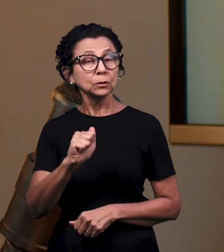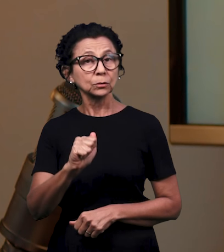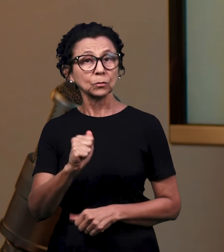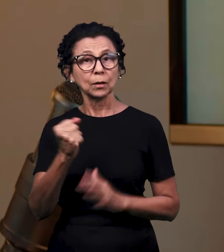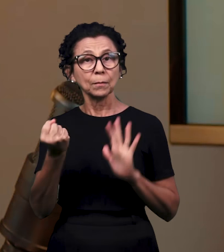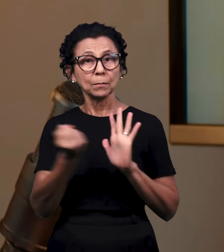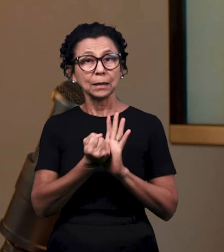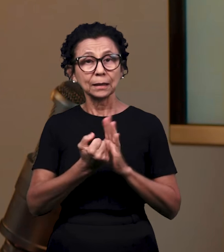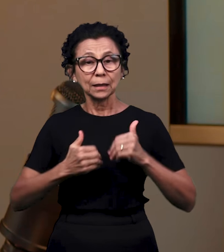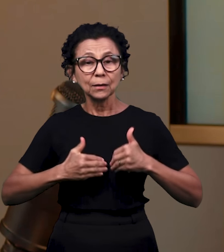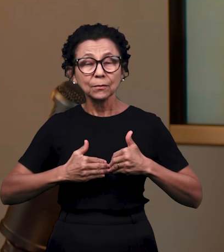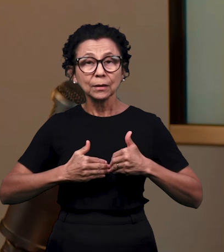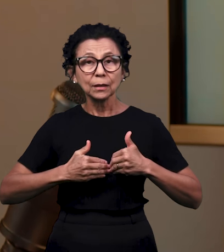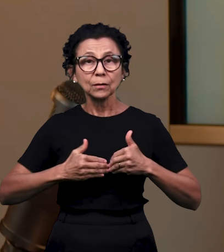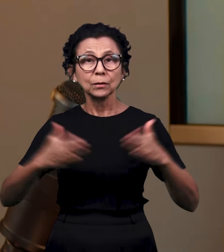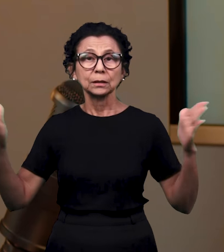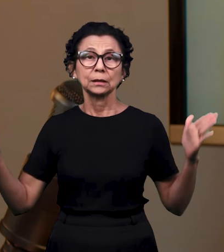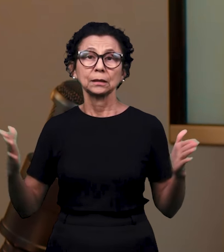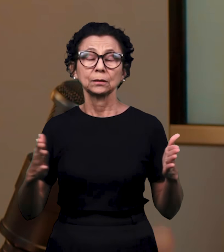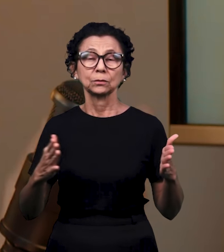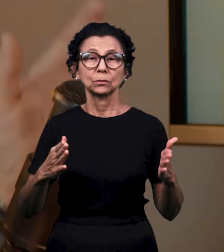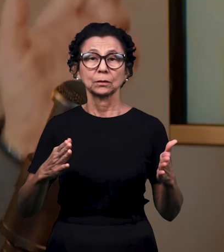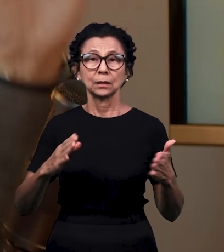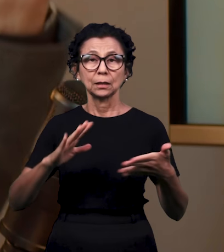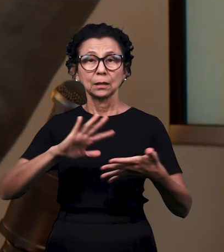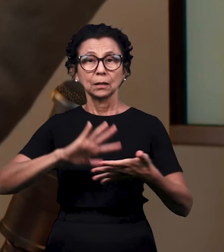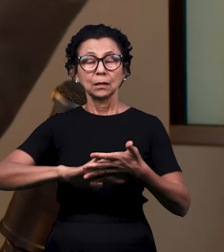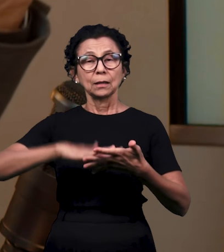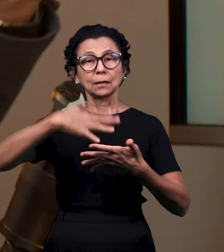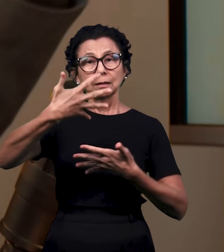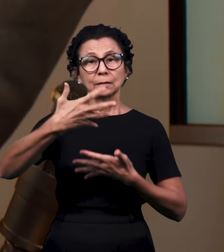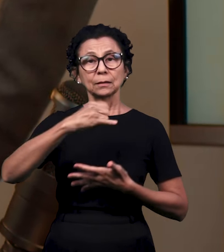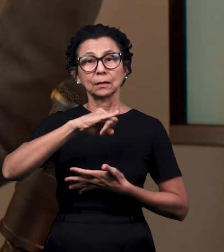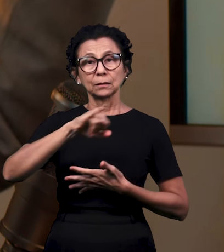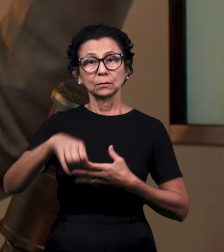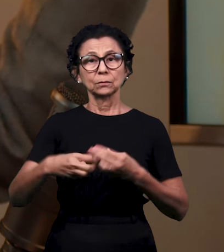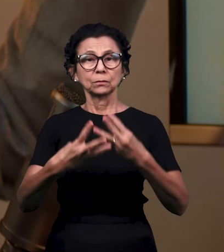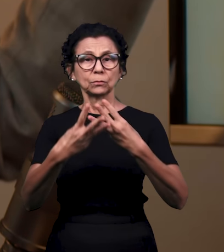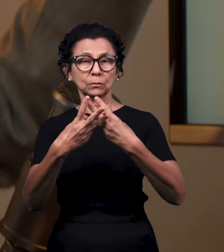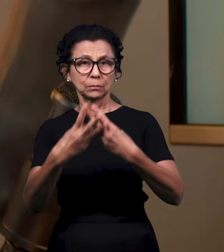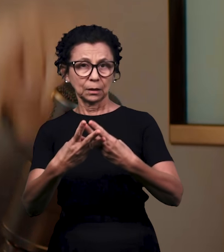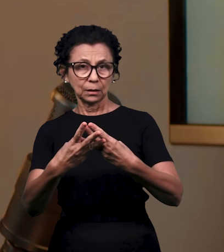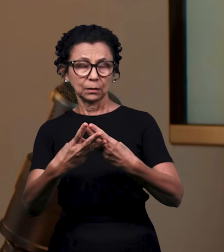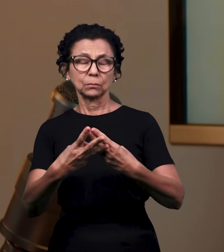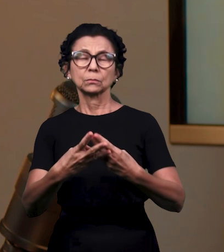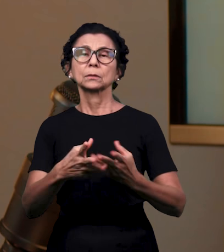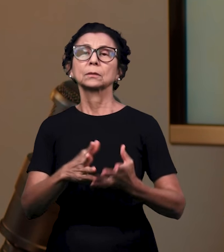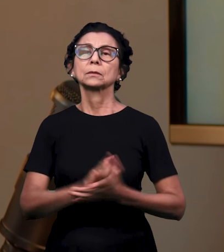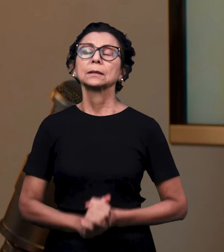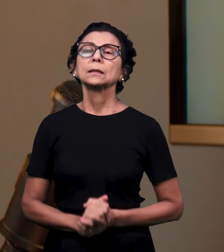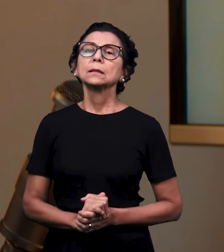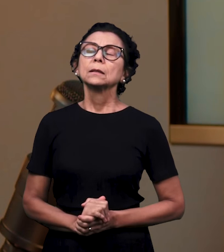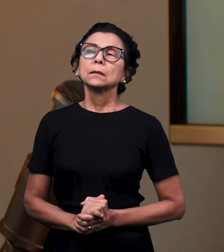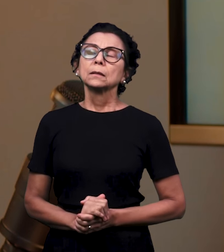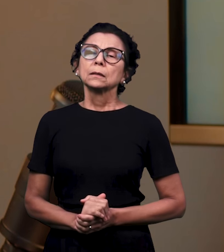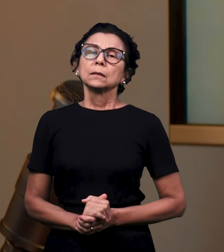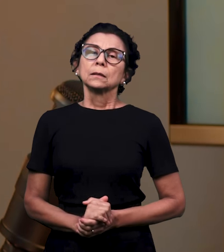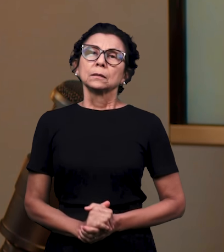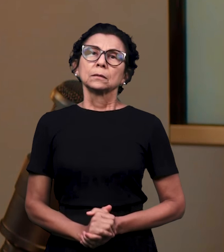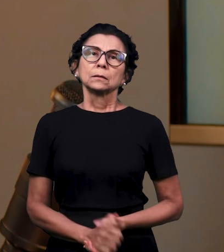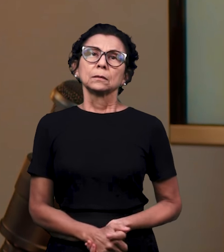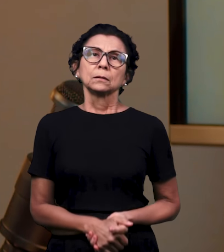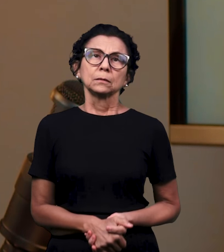do calendário judaico. E essa festa, ela, para nós, né, essa festa